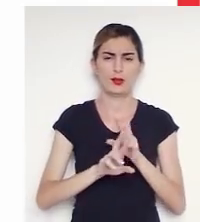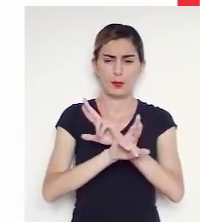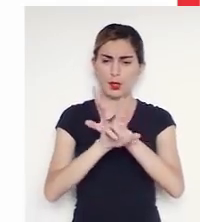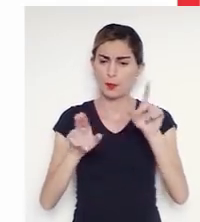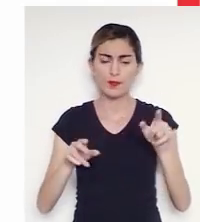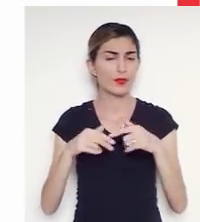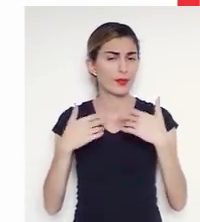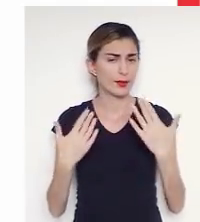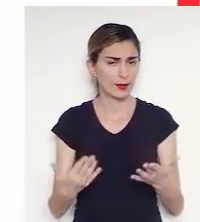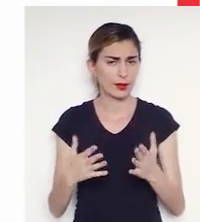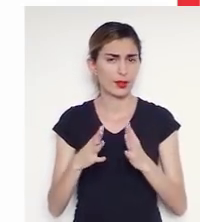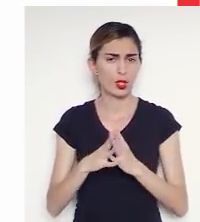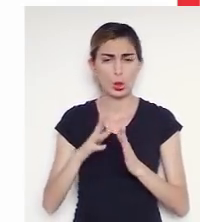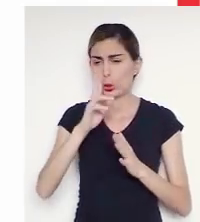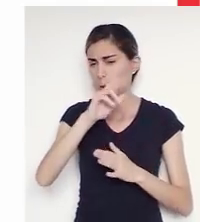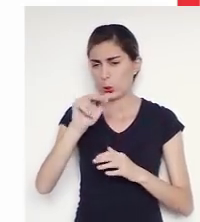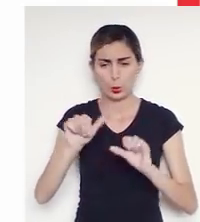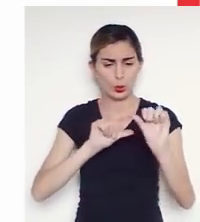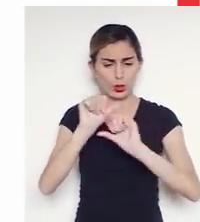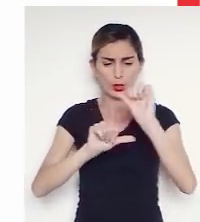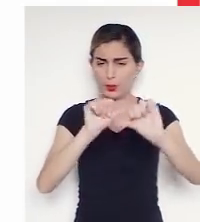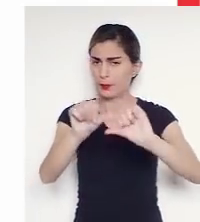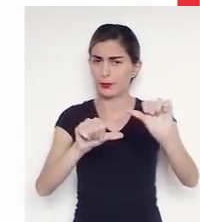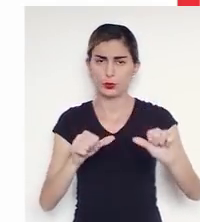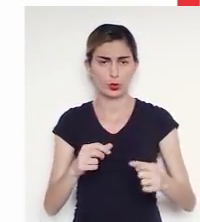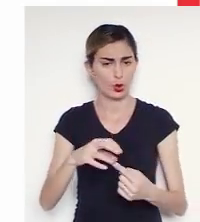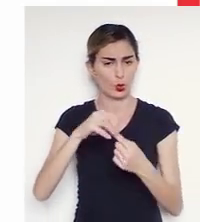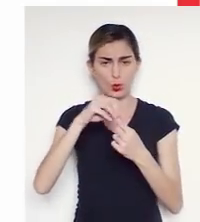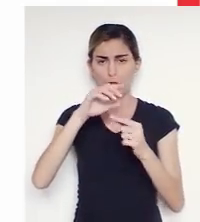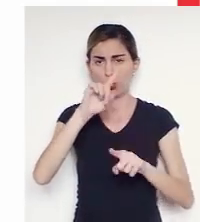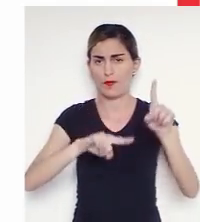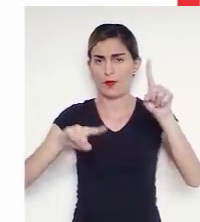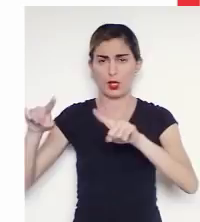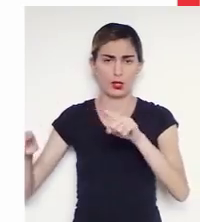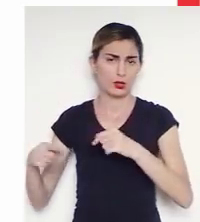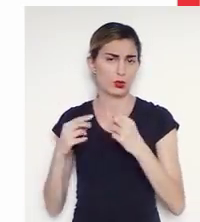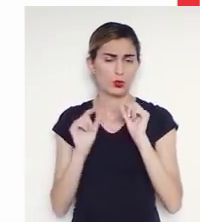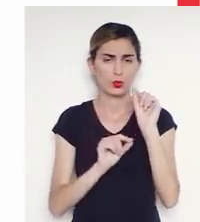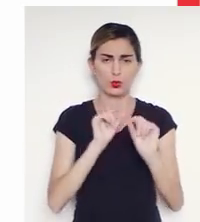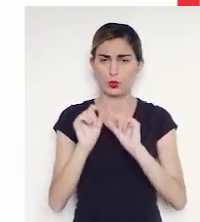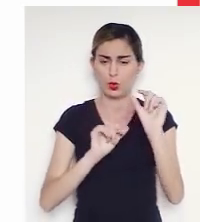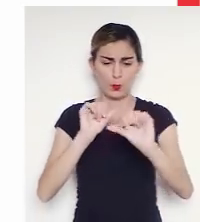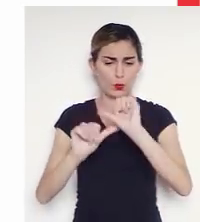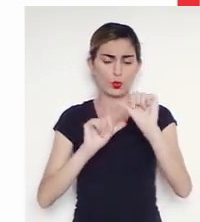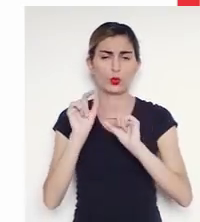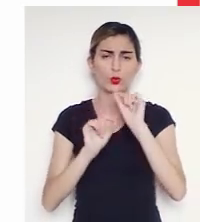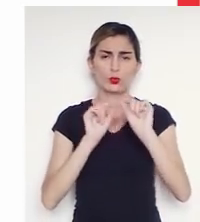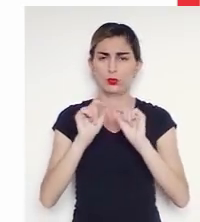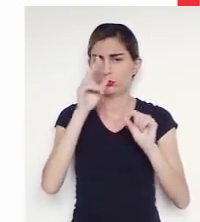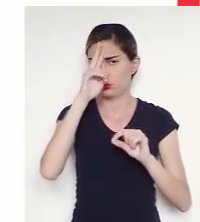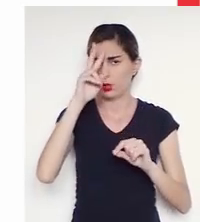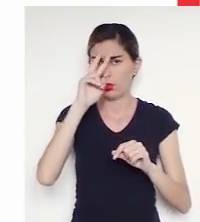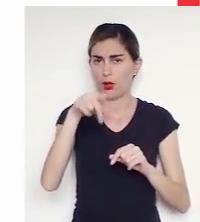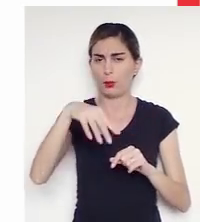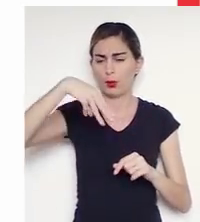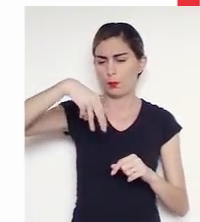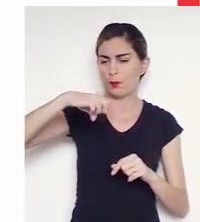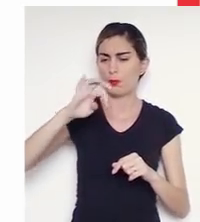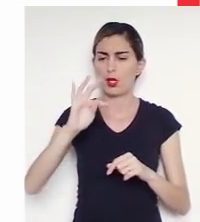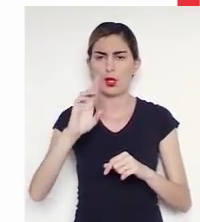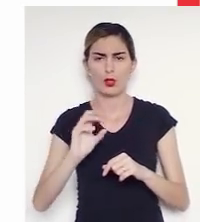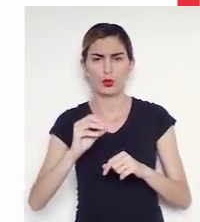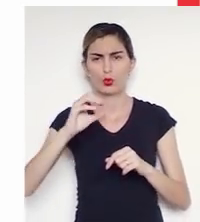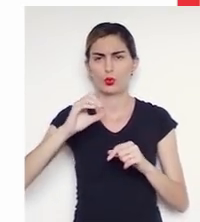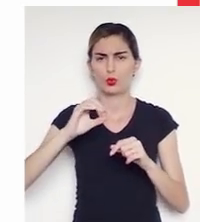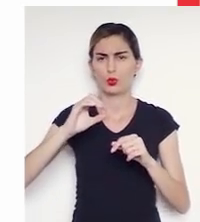deci-centi-mili? É isso aí, pessoal. Nunca muda. A única variação que vai ter, que você lembra, é justamente no metro